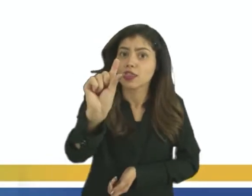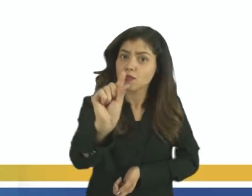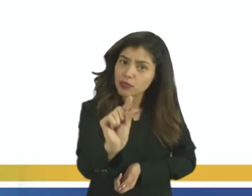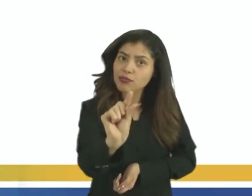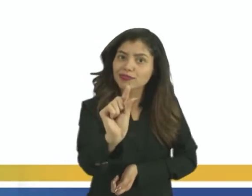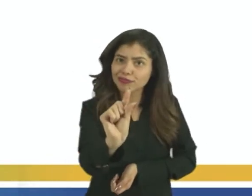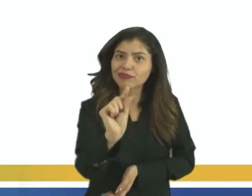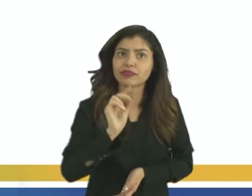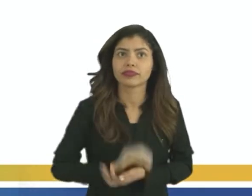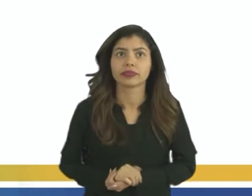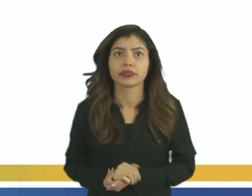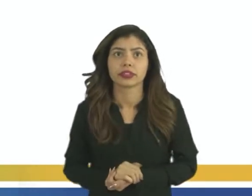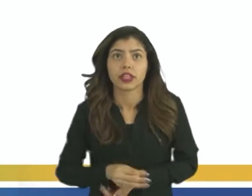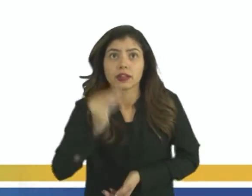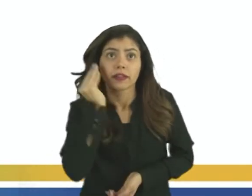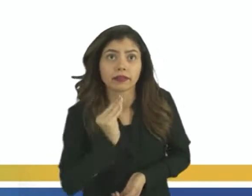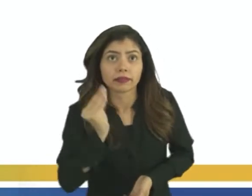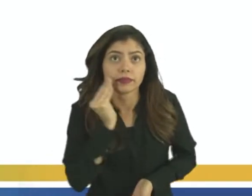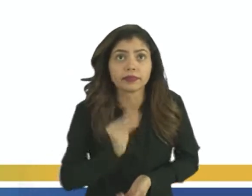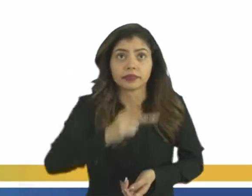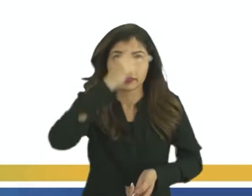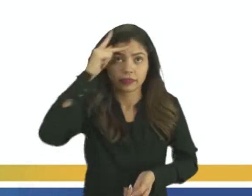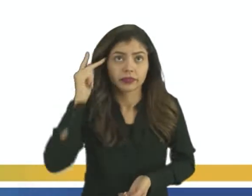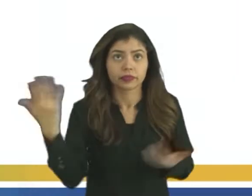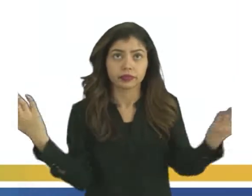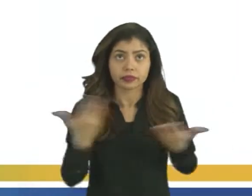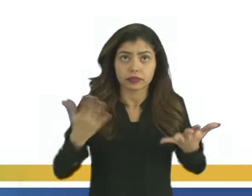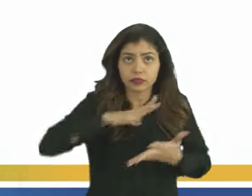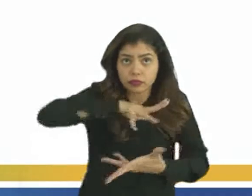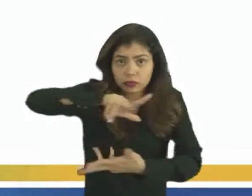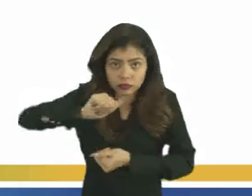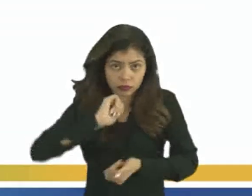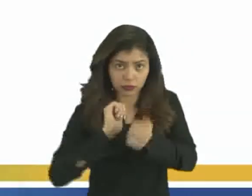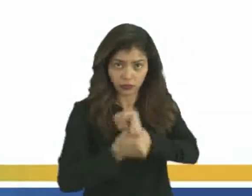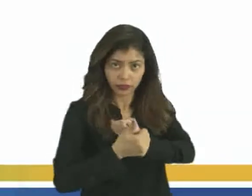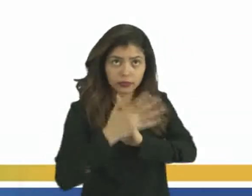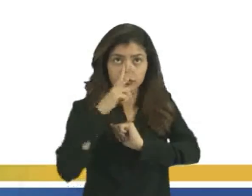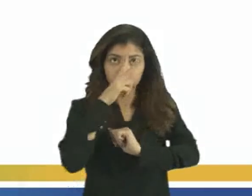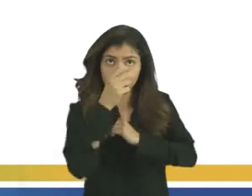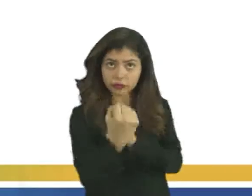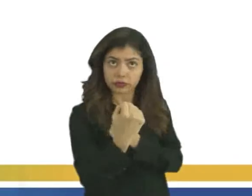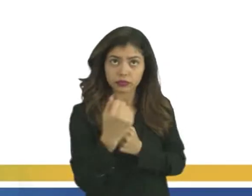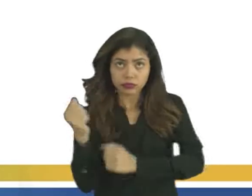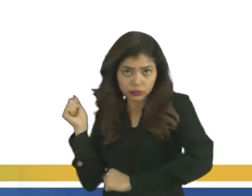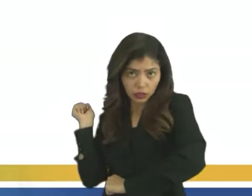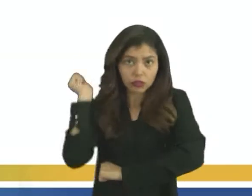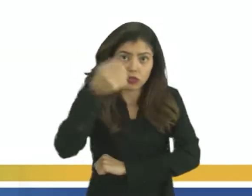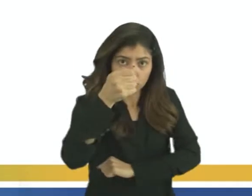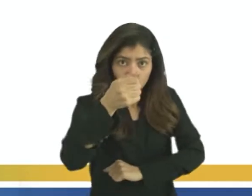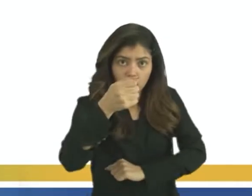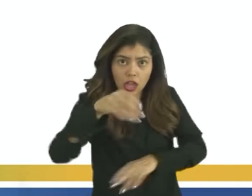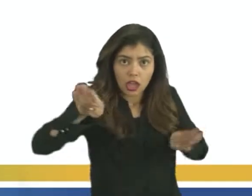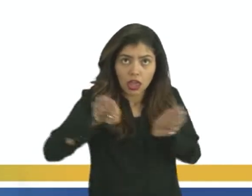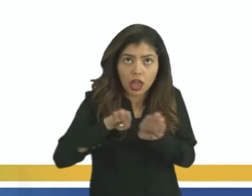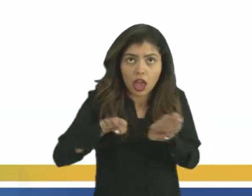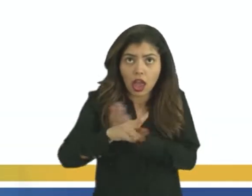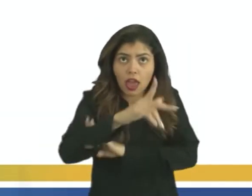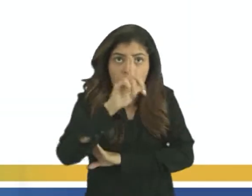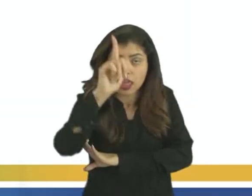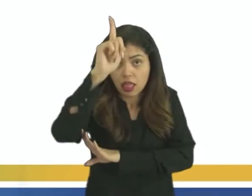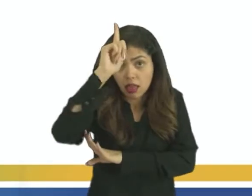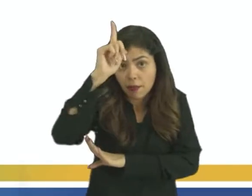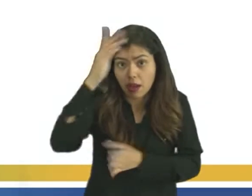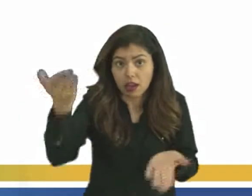testosterona normalmente. Tanto que a maioria dos recordes femininos de esportes que exigem força, como arremesso de disco, foram batidos por atletas da